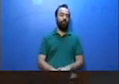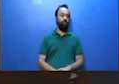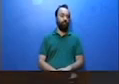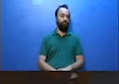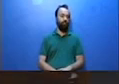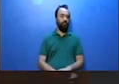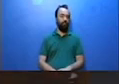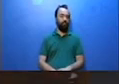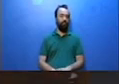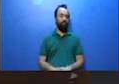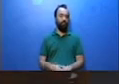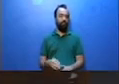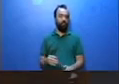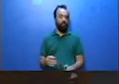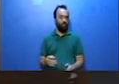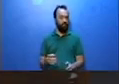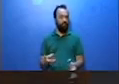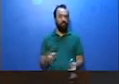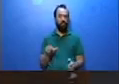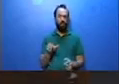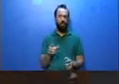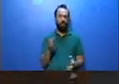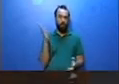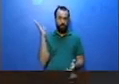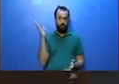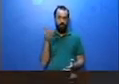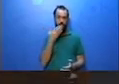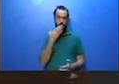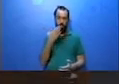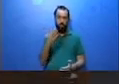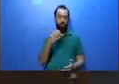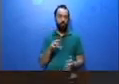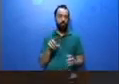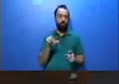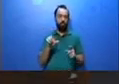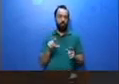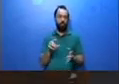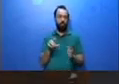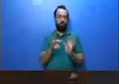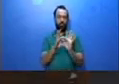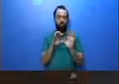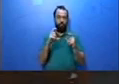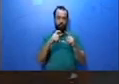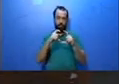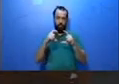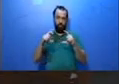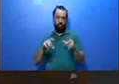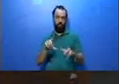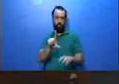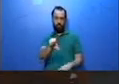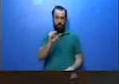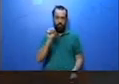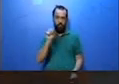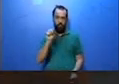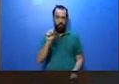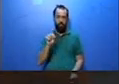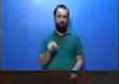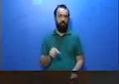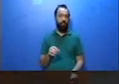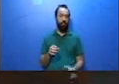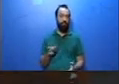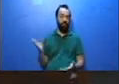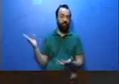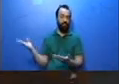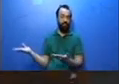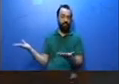interpretação. Está pedindo para nós escolhermos uma tirinha que você mais gostou. Vamos